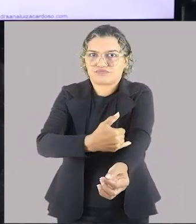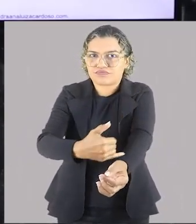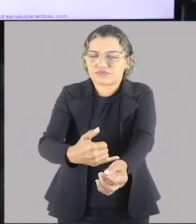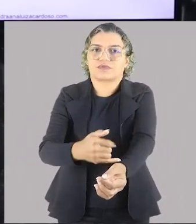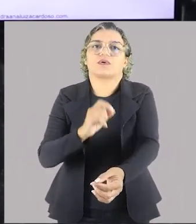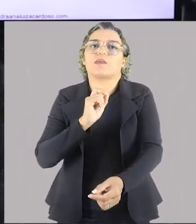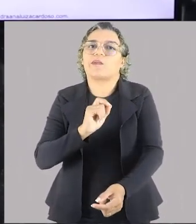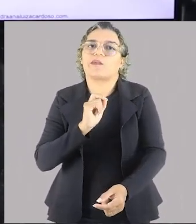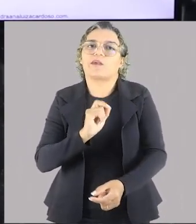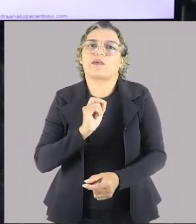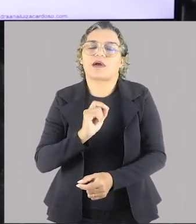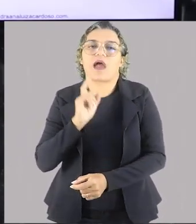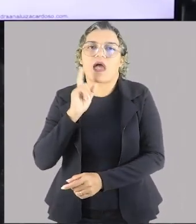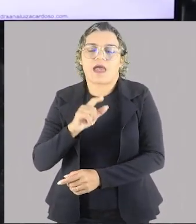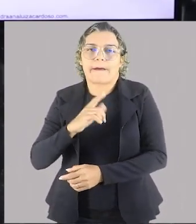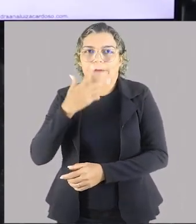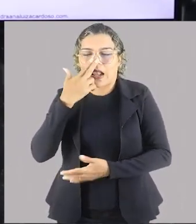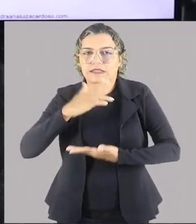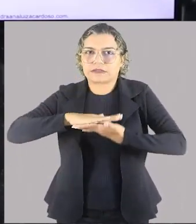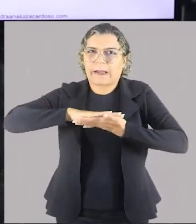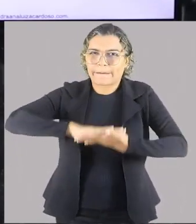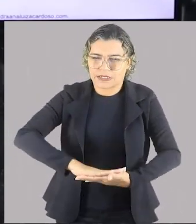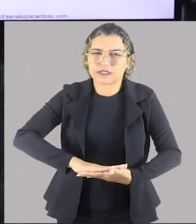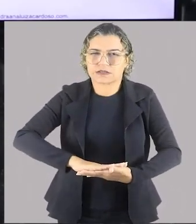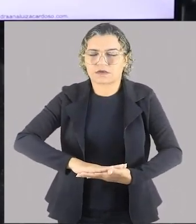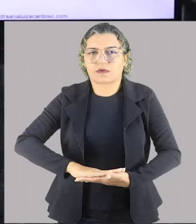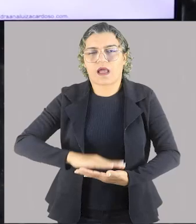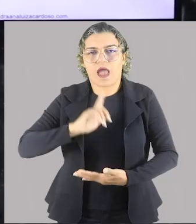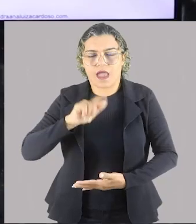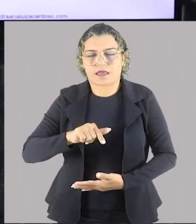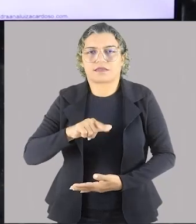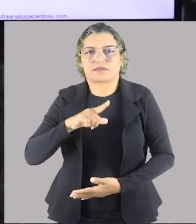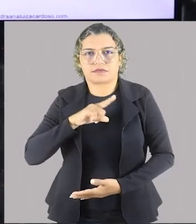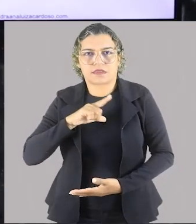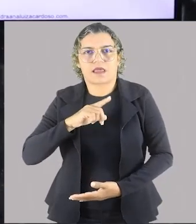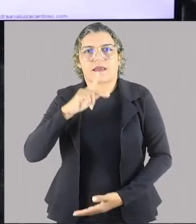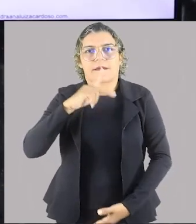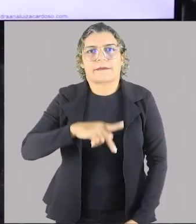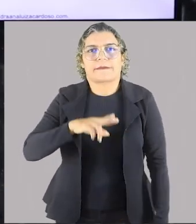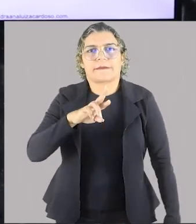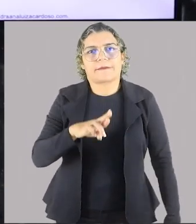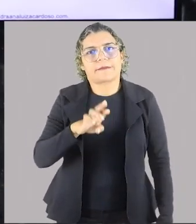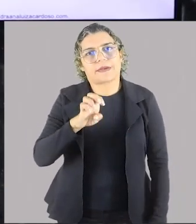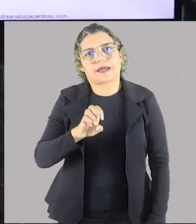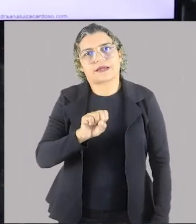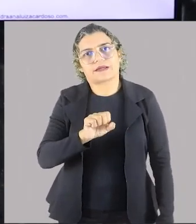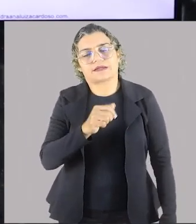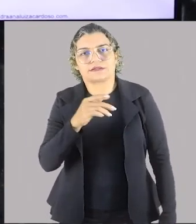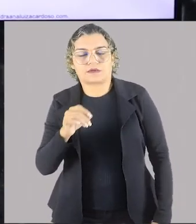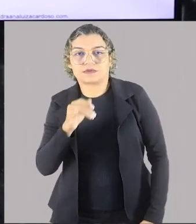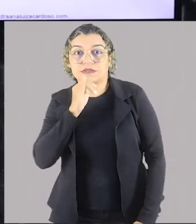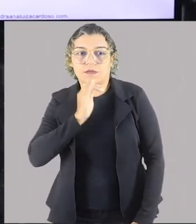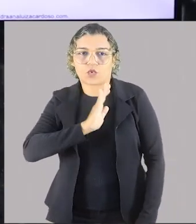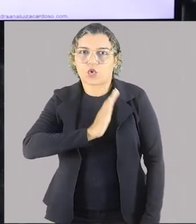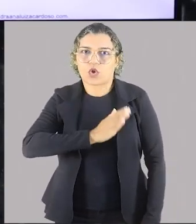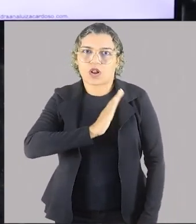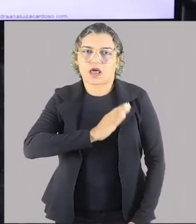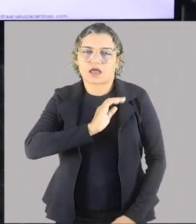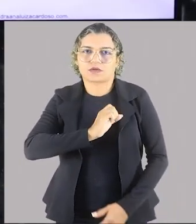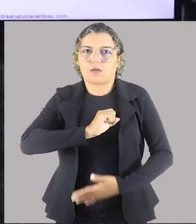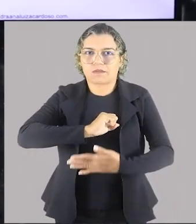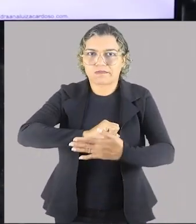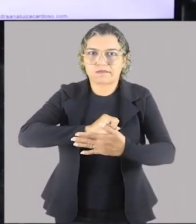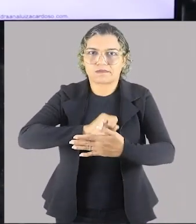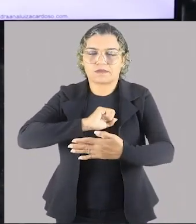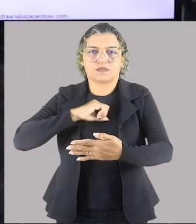vai gerar uma pressão. É daí que sai a pressão arterial. É quando o coração bombeia o sangue para dentro das artérias,